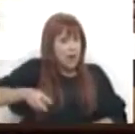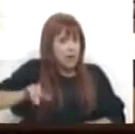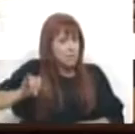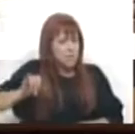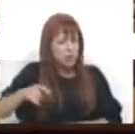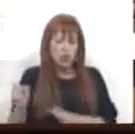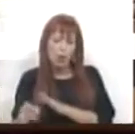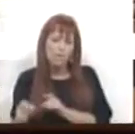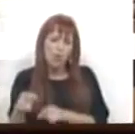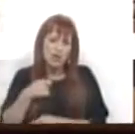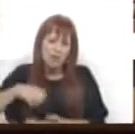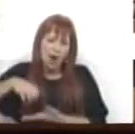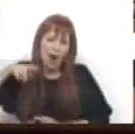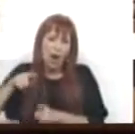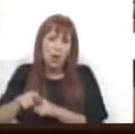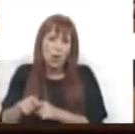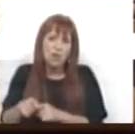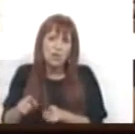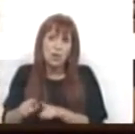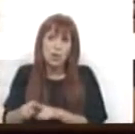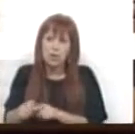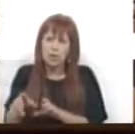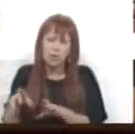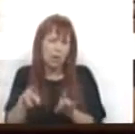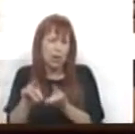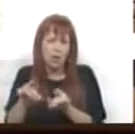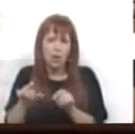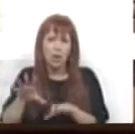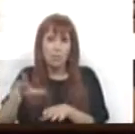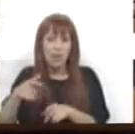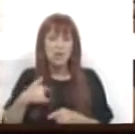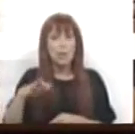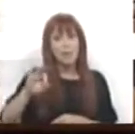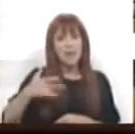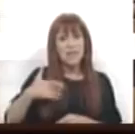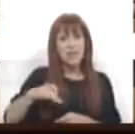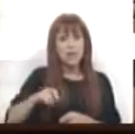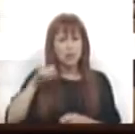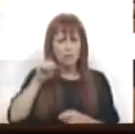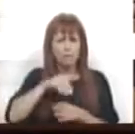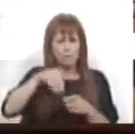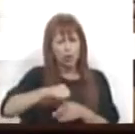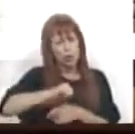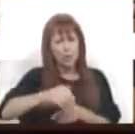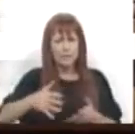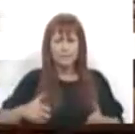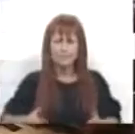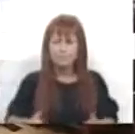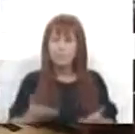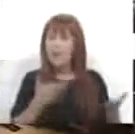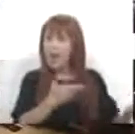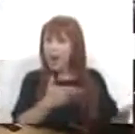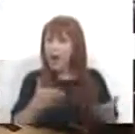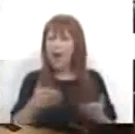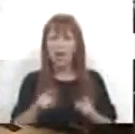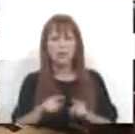IMI para os fundos imobiliários que parasitam o nosso país, PSD e CDS votarão contra. É